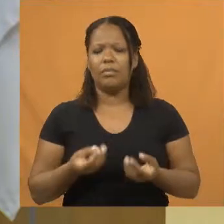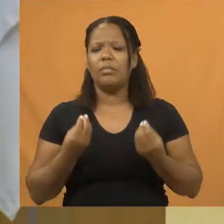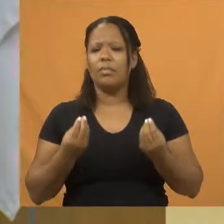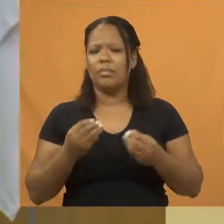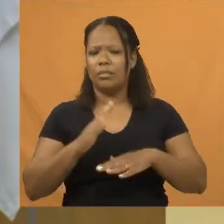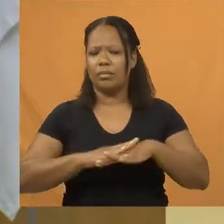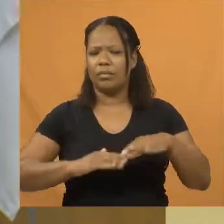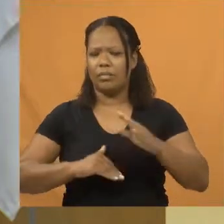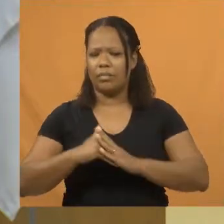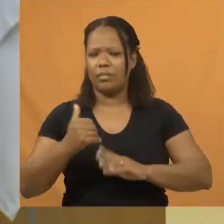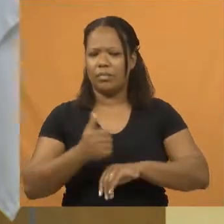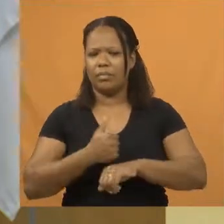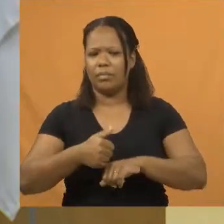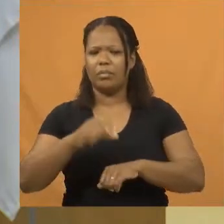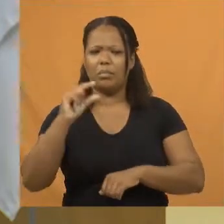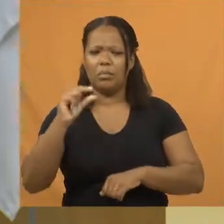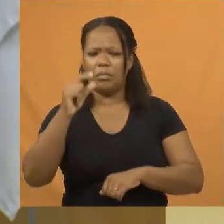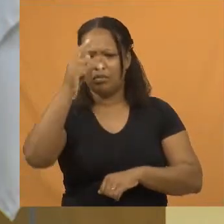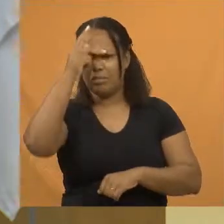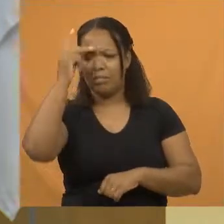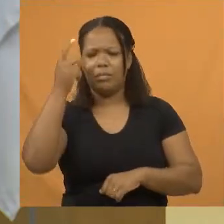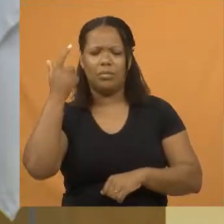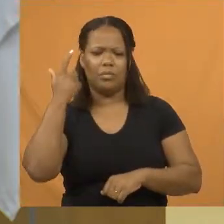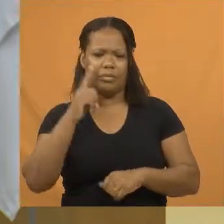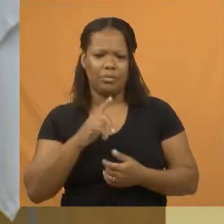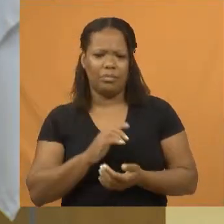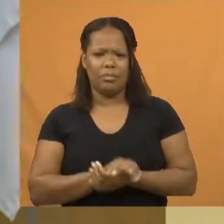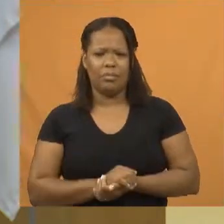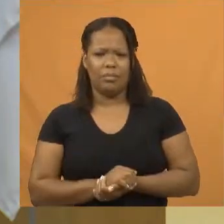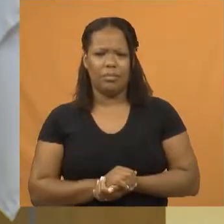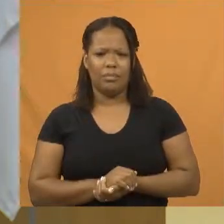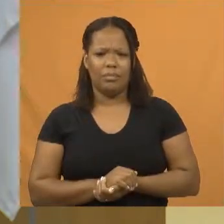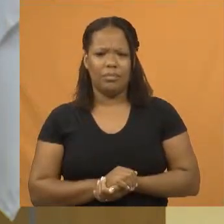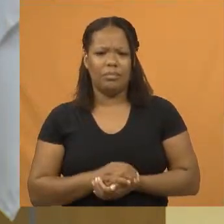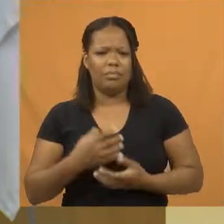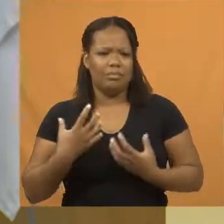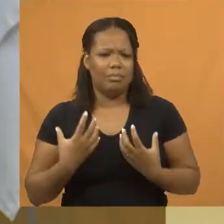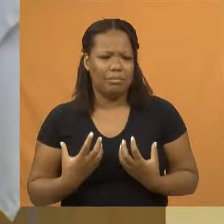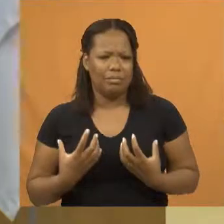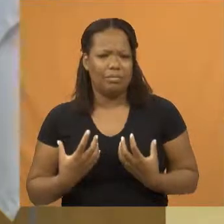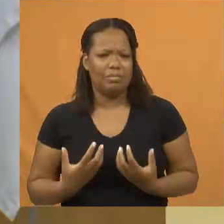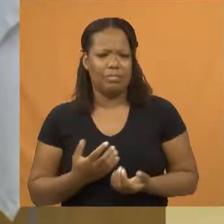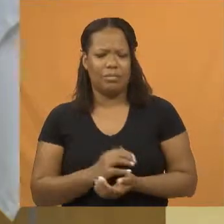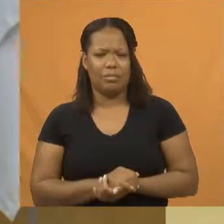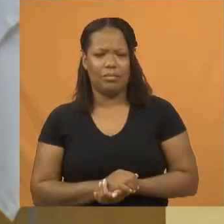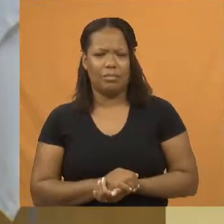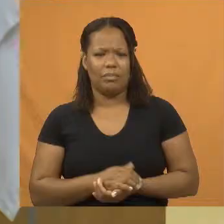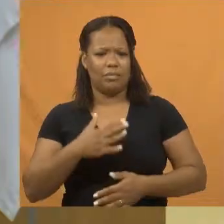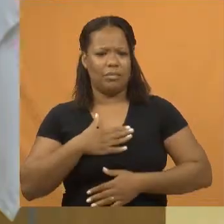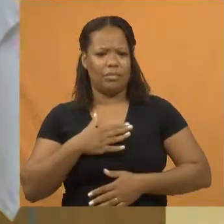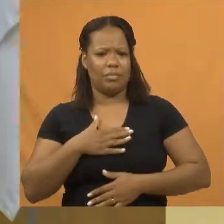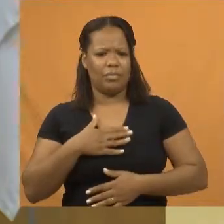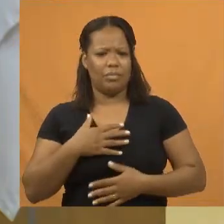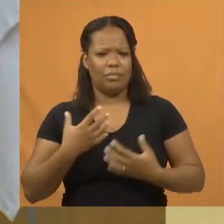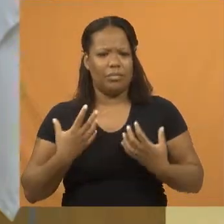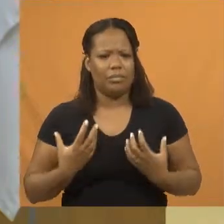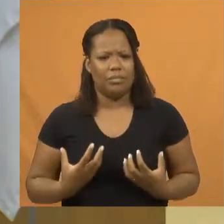profissão? Muito pouco, né? Porque é inadmissível. O corpo humano